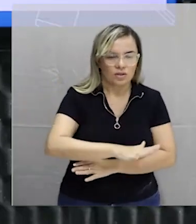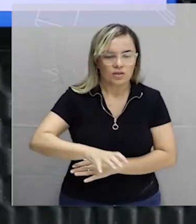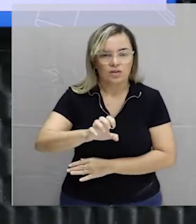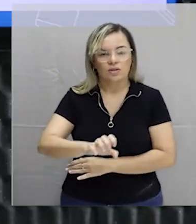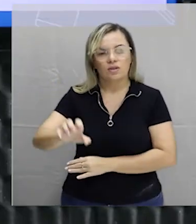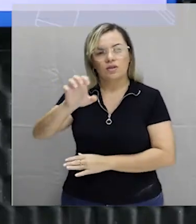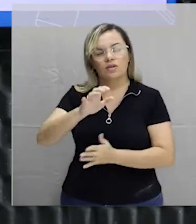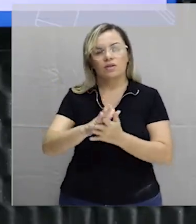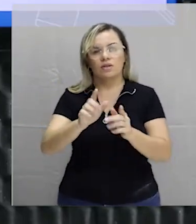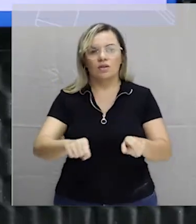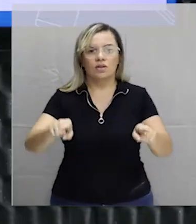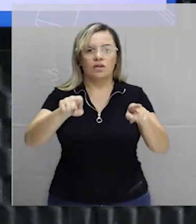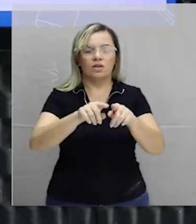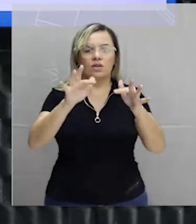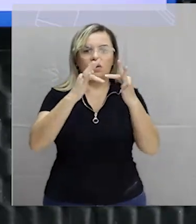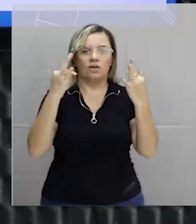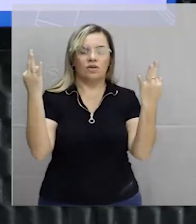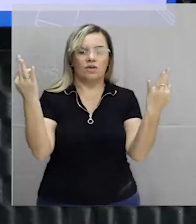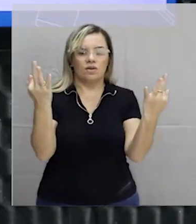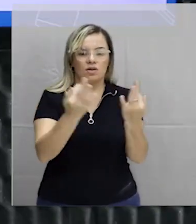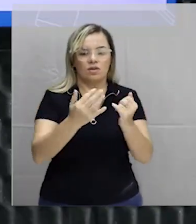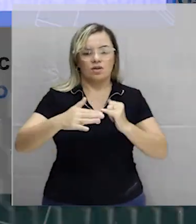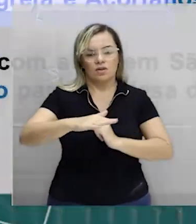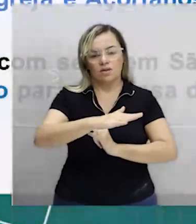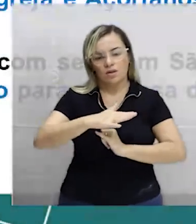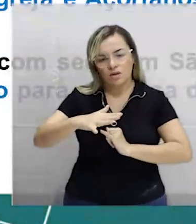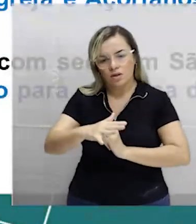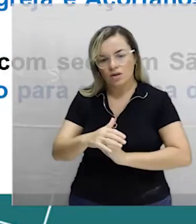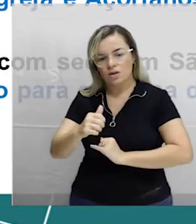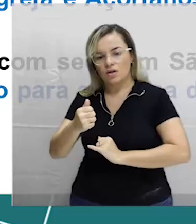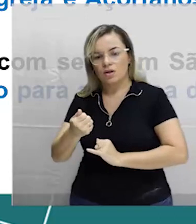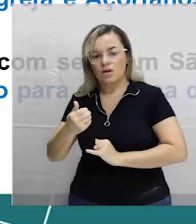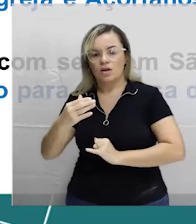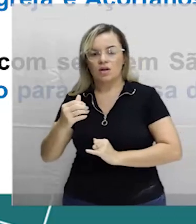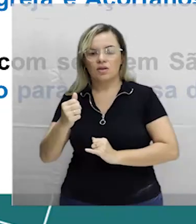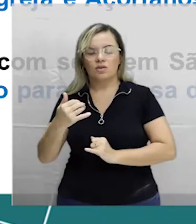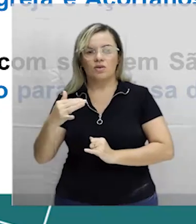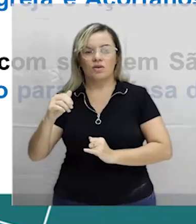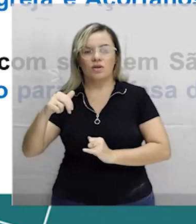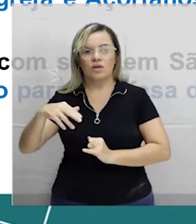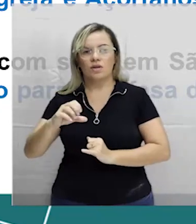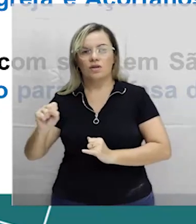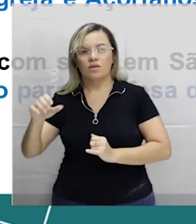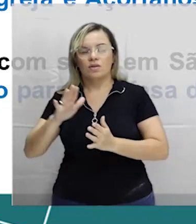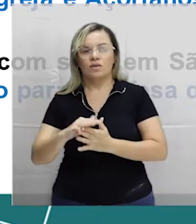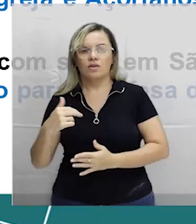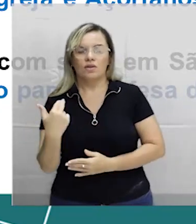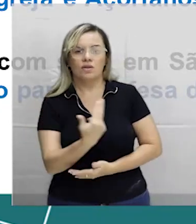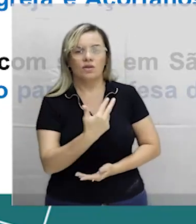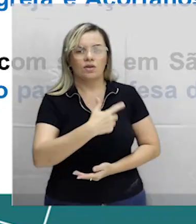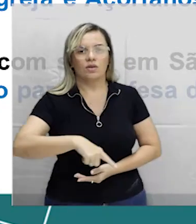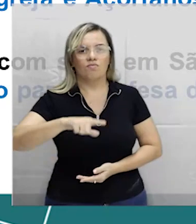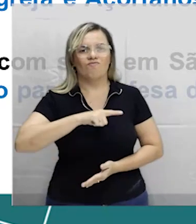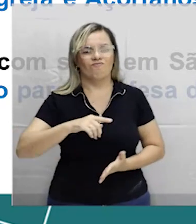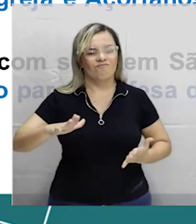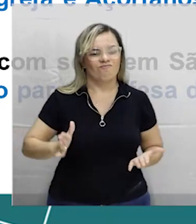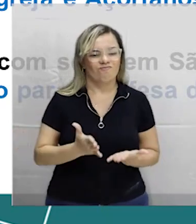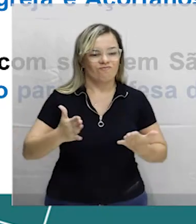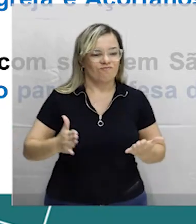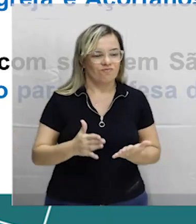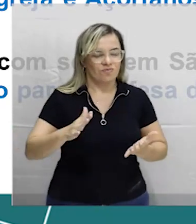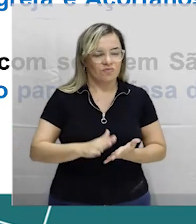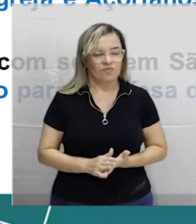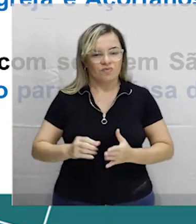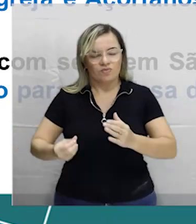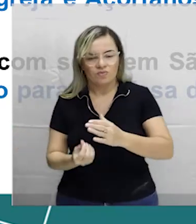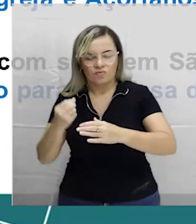trazer famílias da ilha de Açores, famílias açorianas, a frente onde nós teremos o estímulo do cultivo